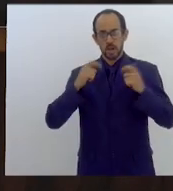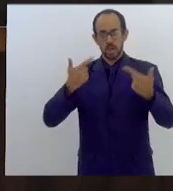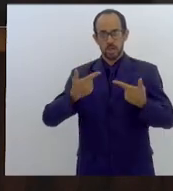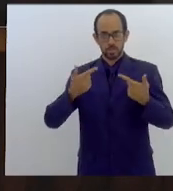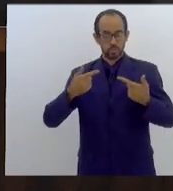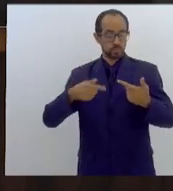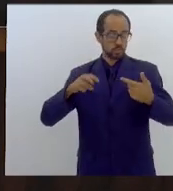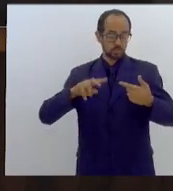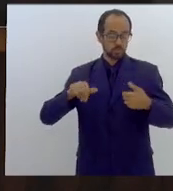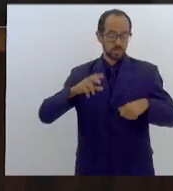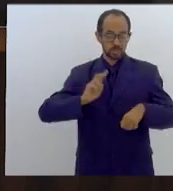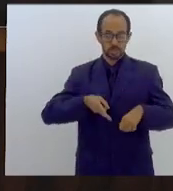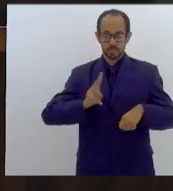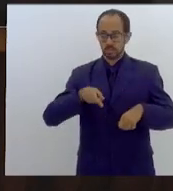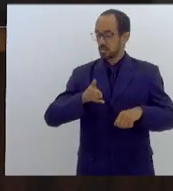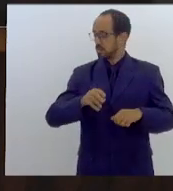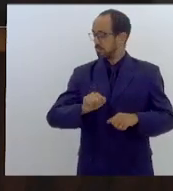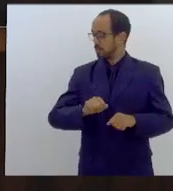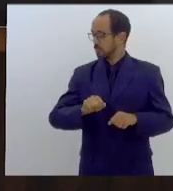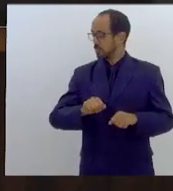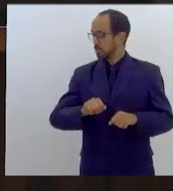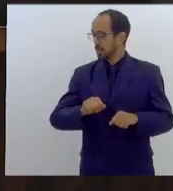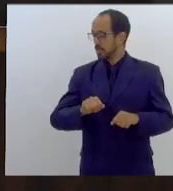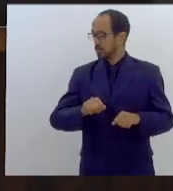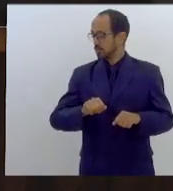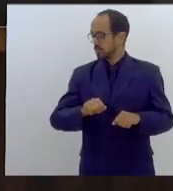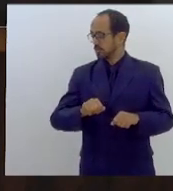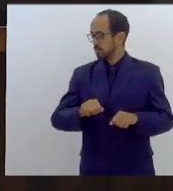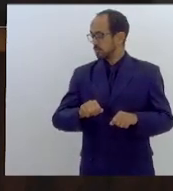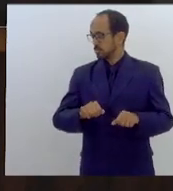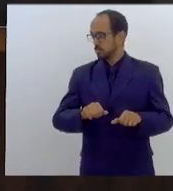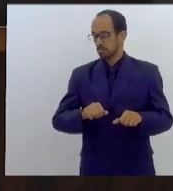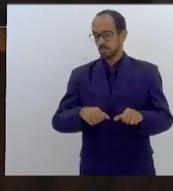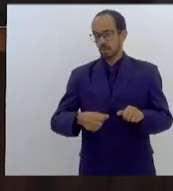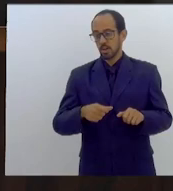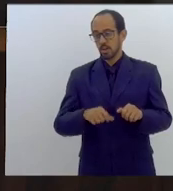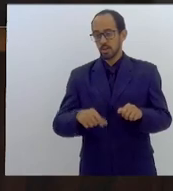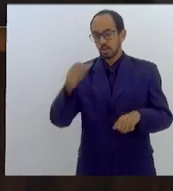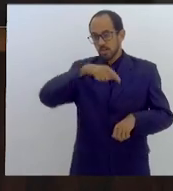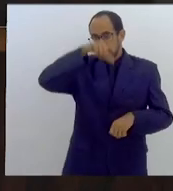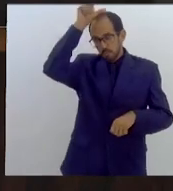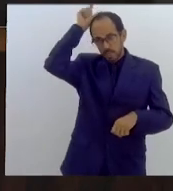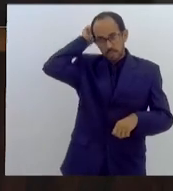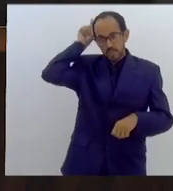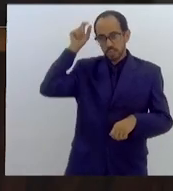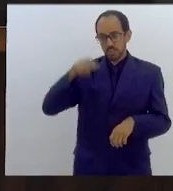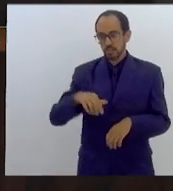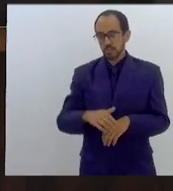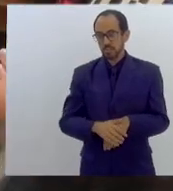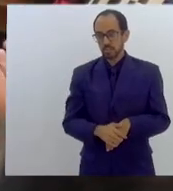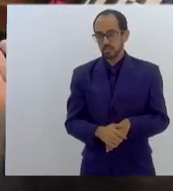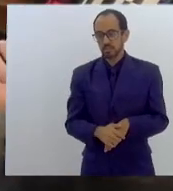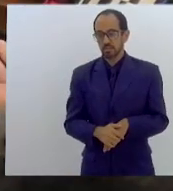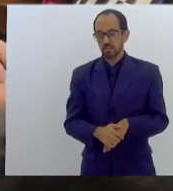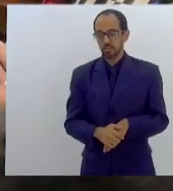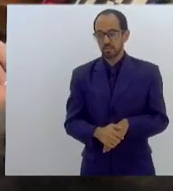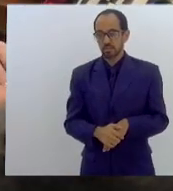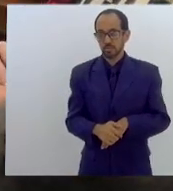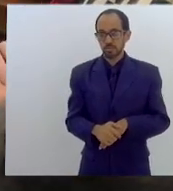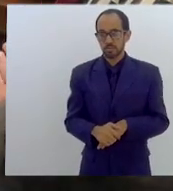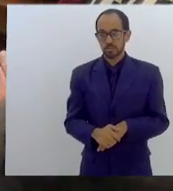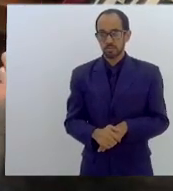a um bom termo. Então, vou propor ao deputado Luiz Paulo. Eu não voto no dia de amanhã, nós não